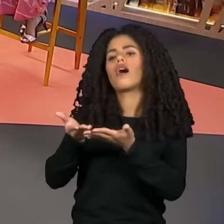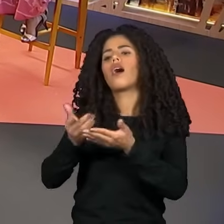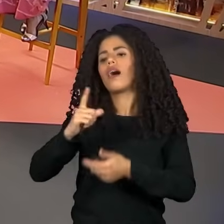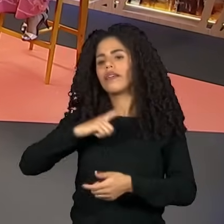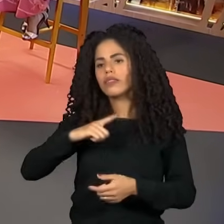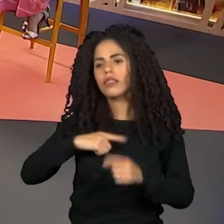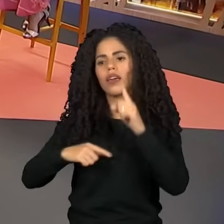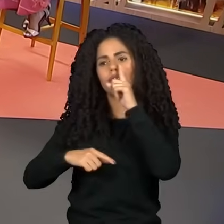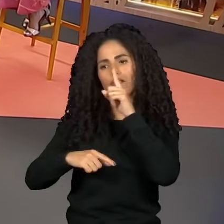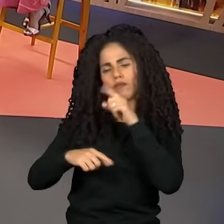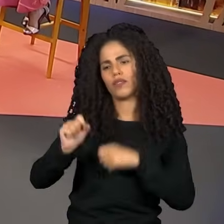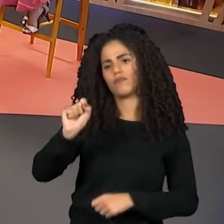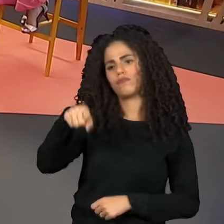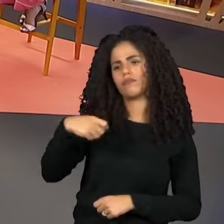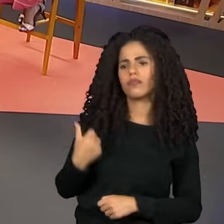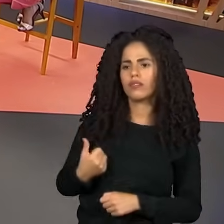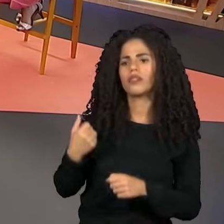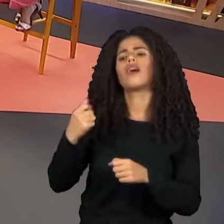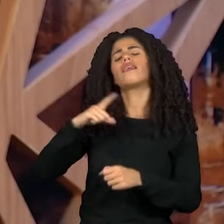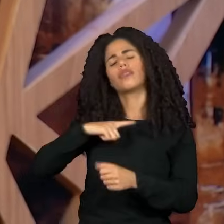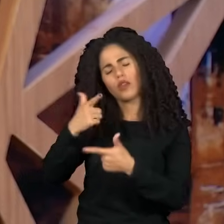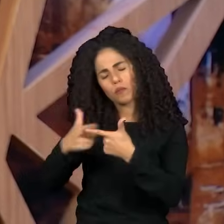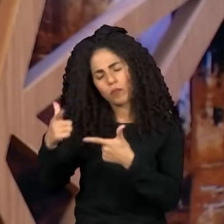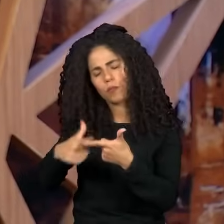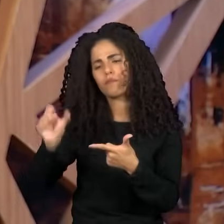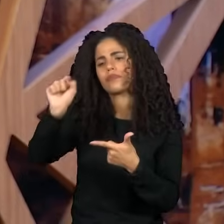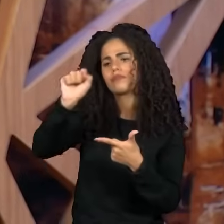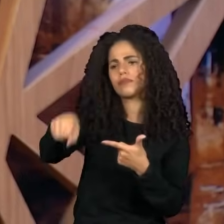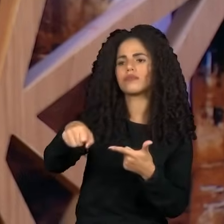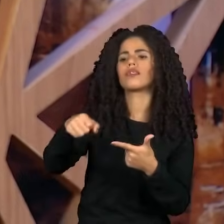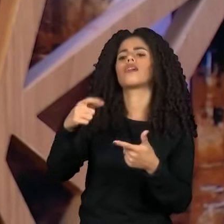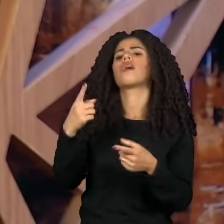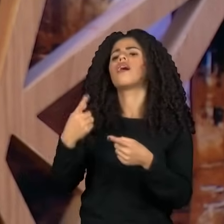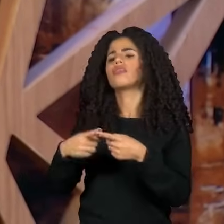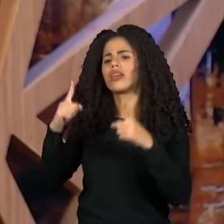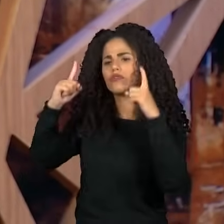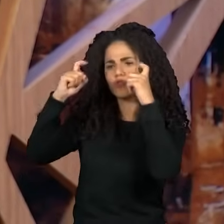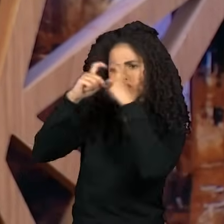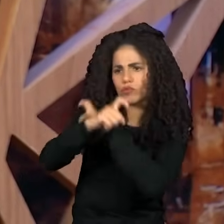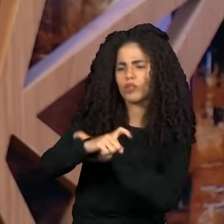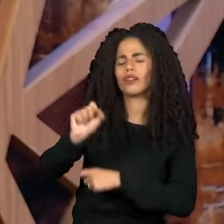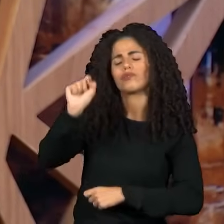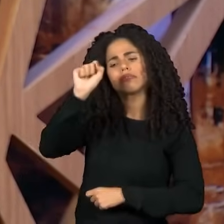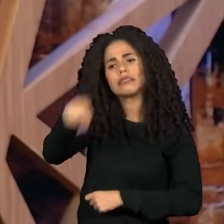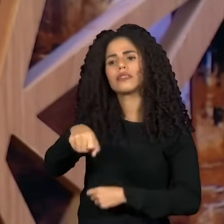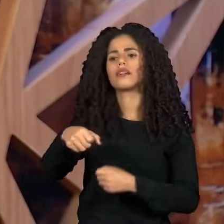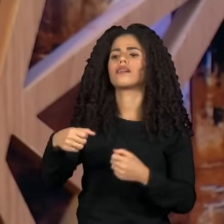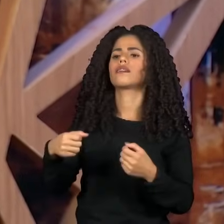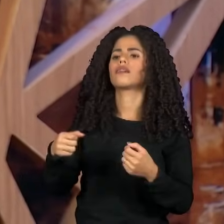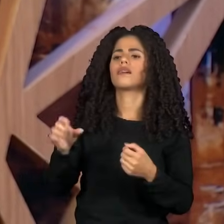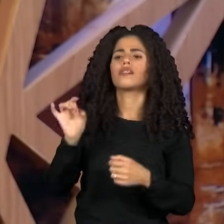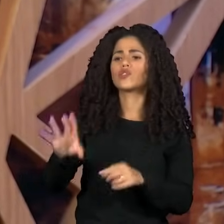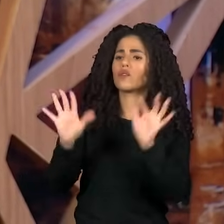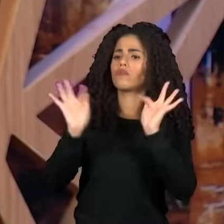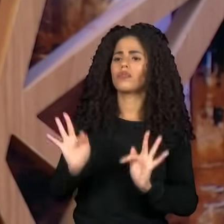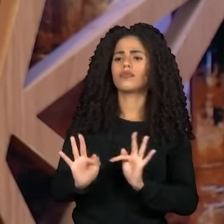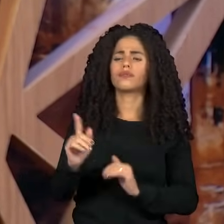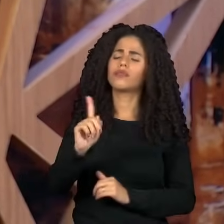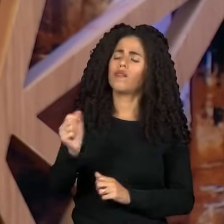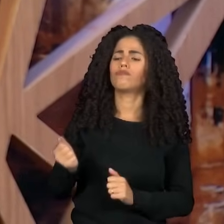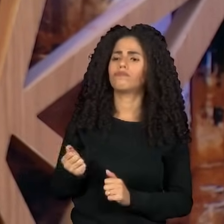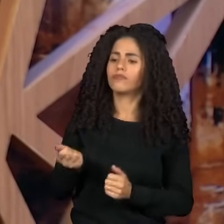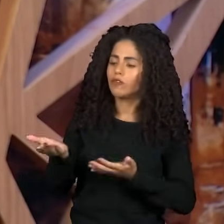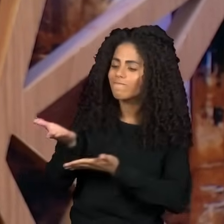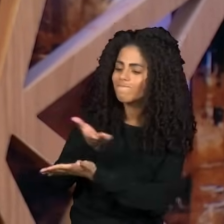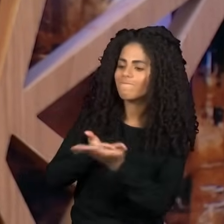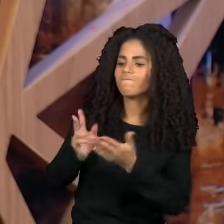perguntar se o amor traz a felicidade, eu acredito que essa felicidade ela precisa ser uma construção entre as